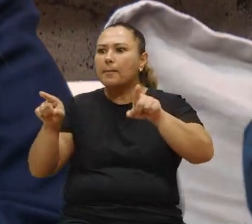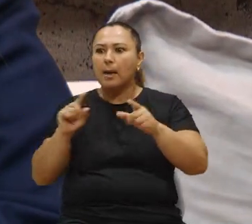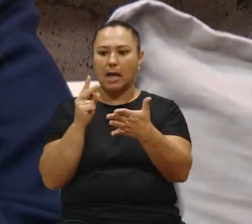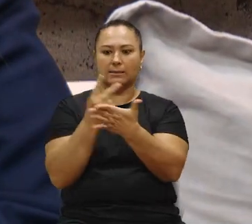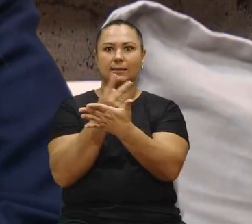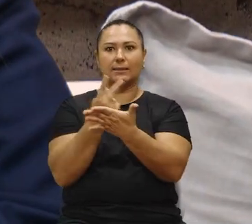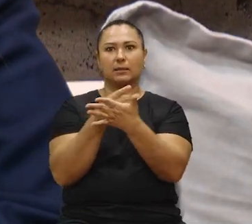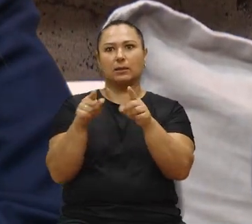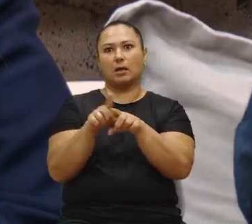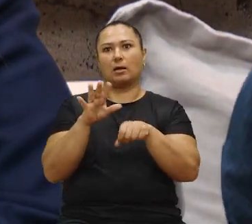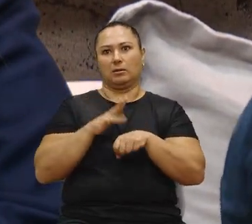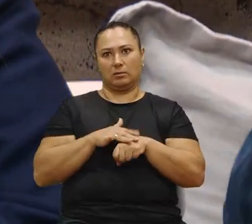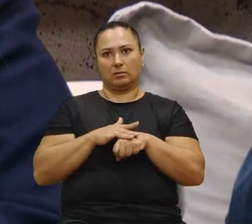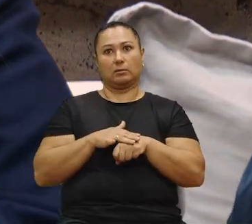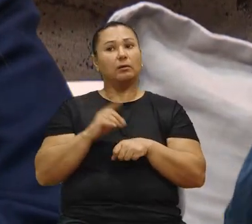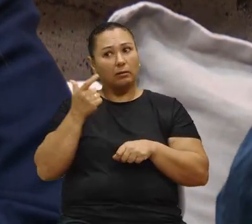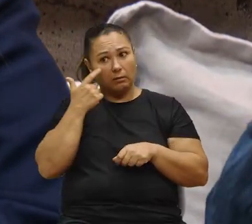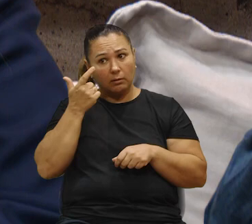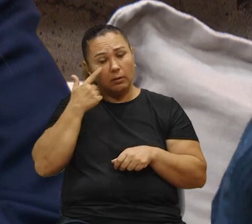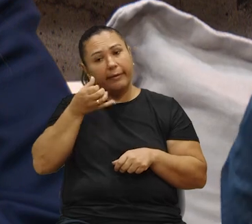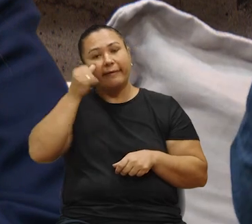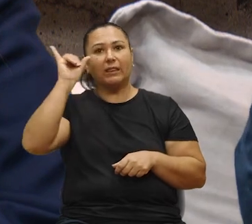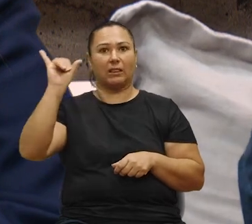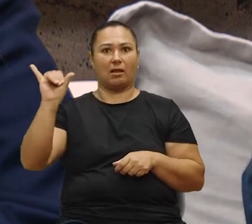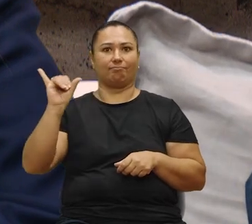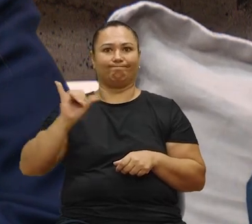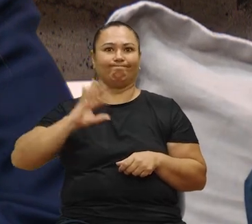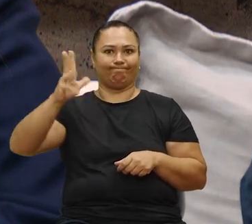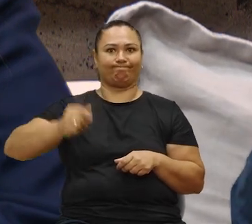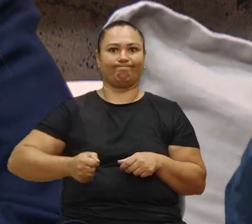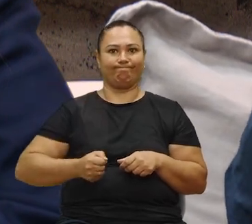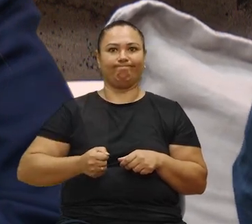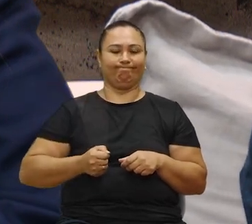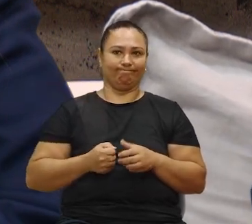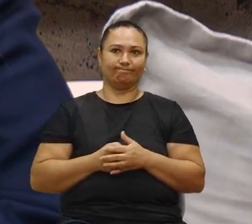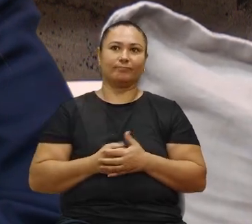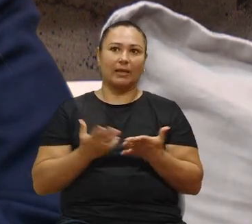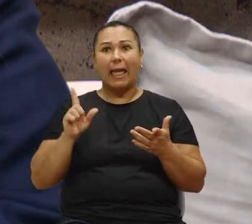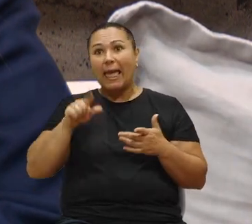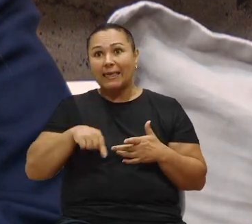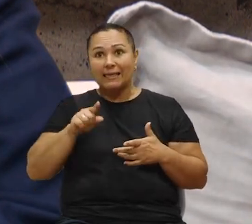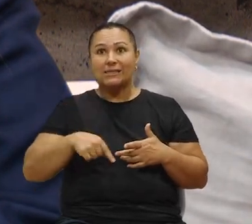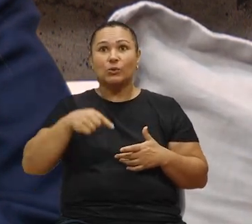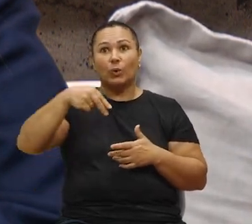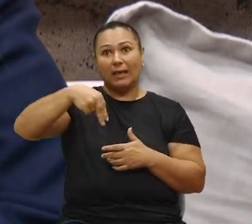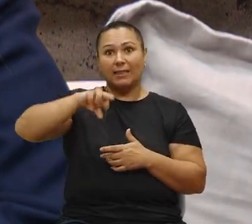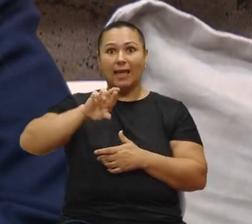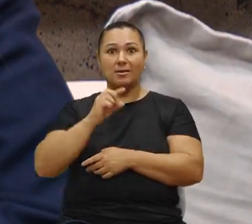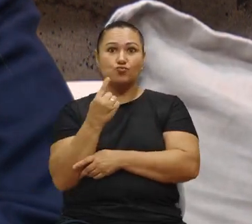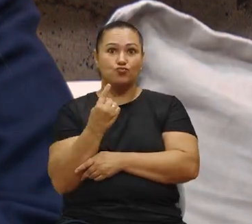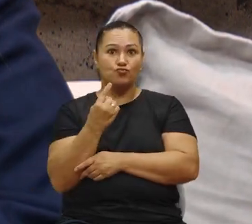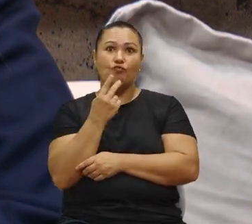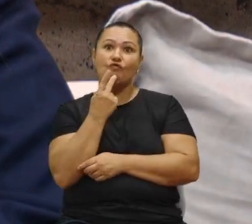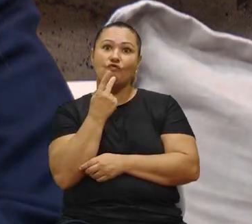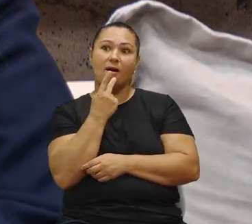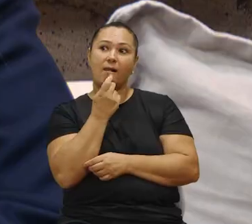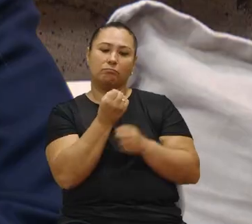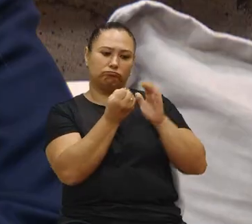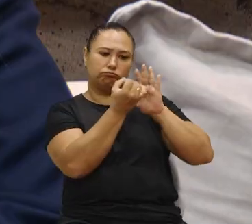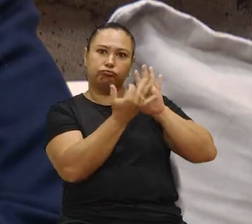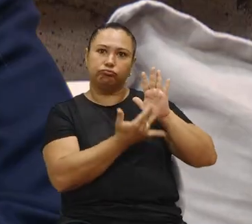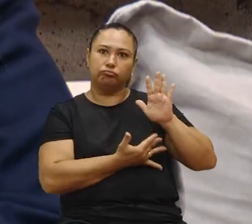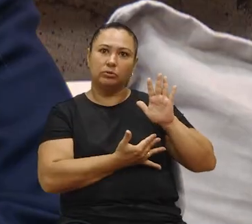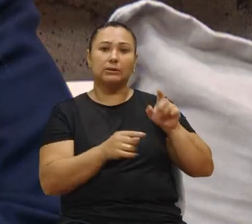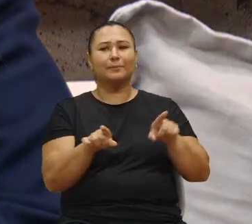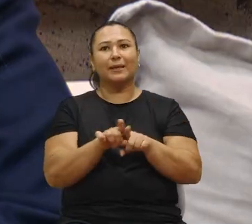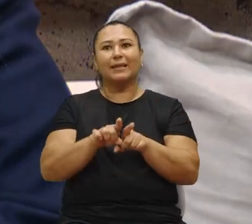risco. Risco de acidente e adoecimento. E tomar as medidas para eliminar esses riscos. É isso que a NR1 diz